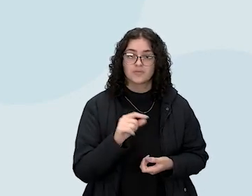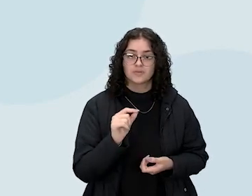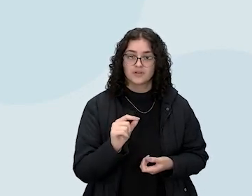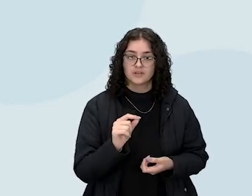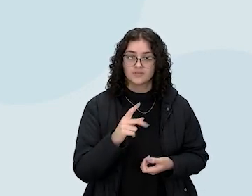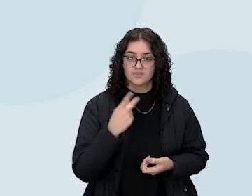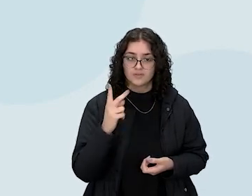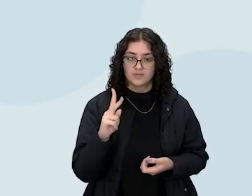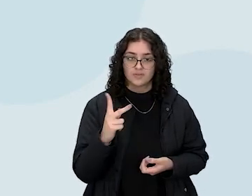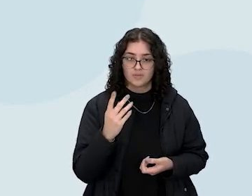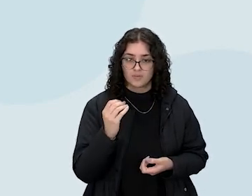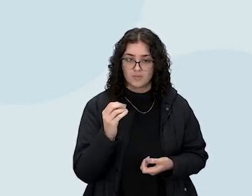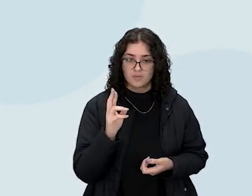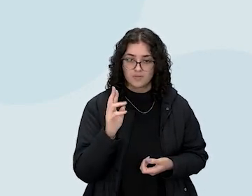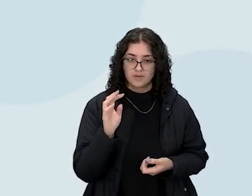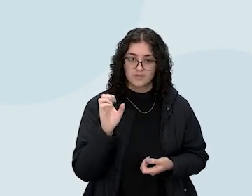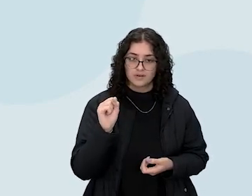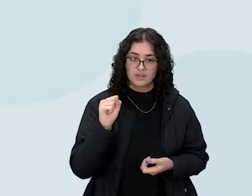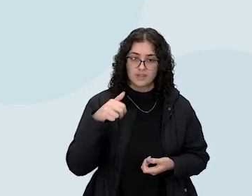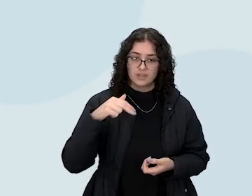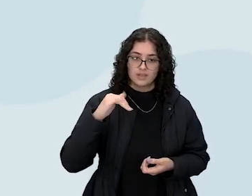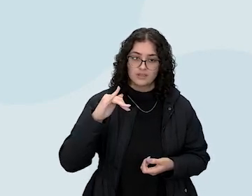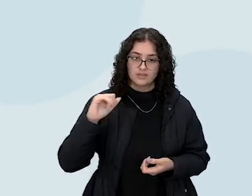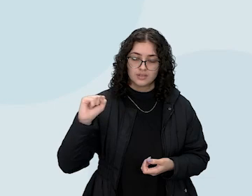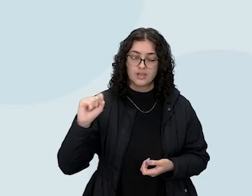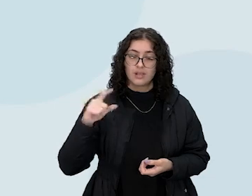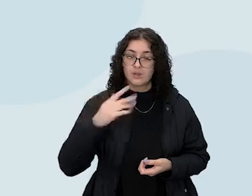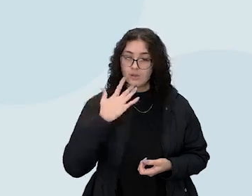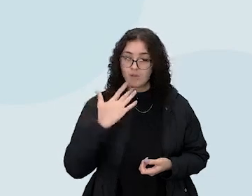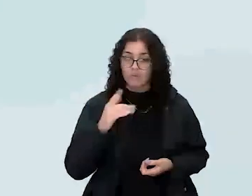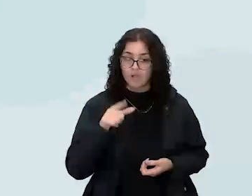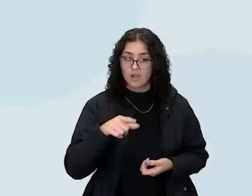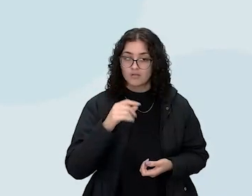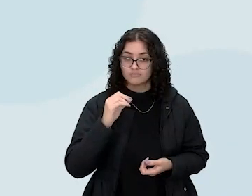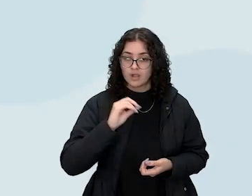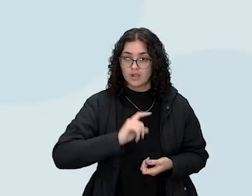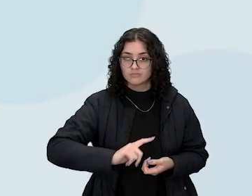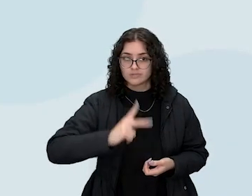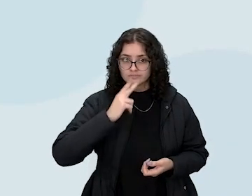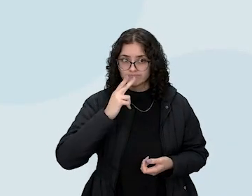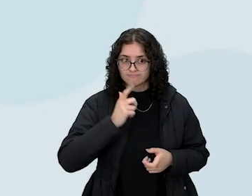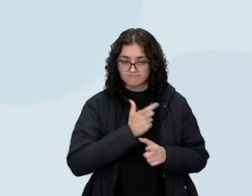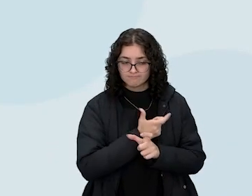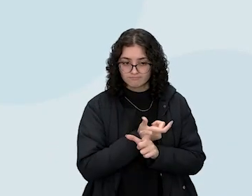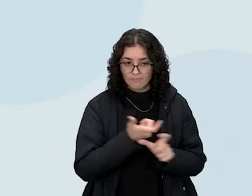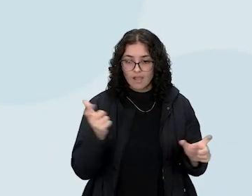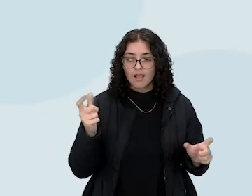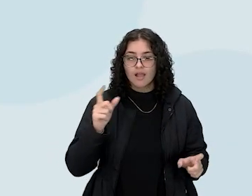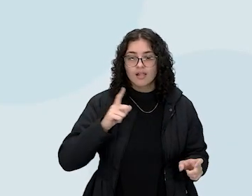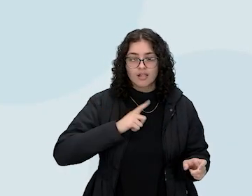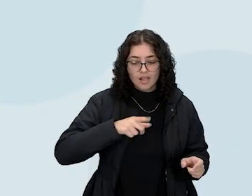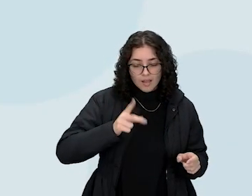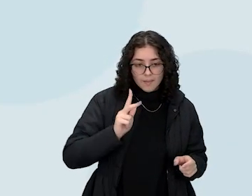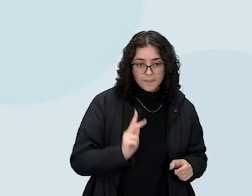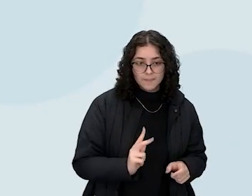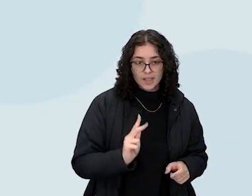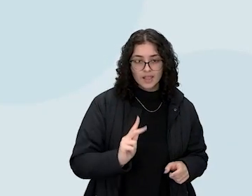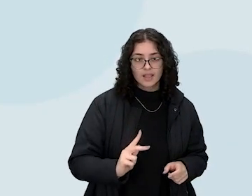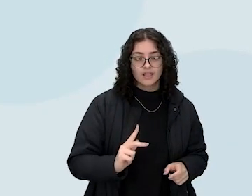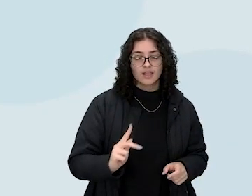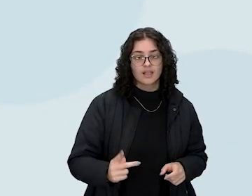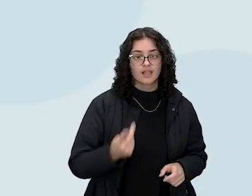as hortênsias, né? E aí a gente viu que a cor mais predominante é o azul, indicativo do solo